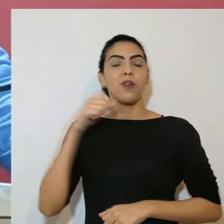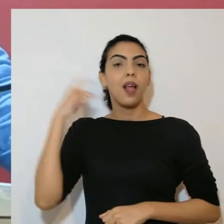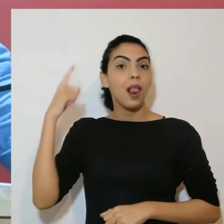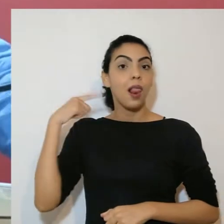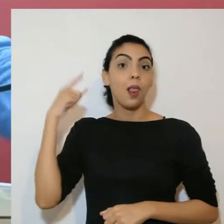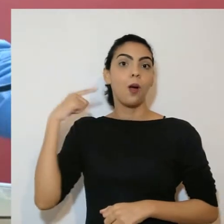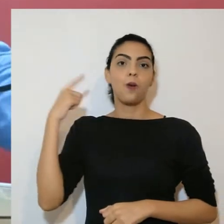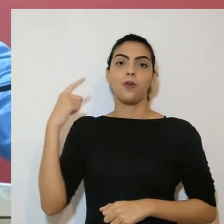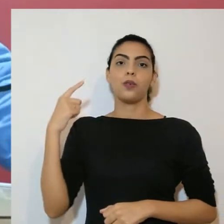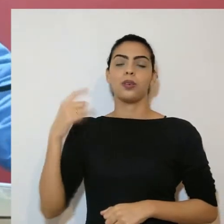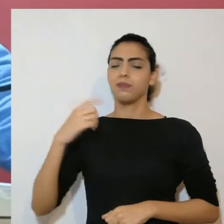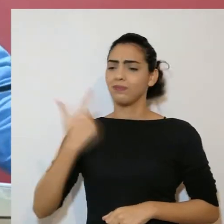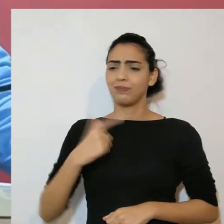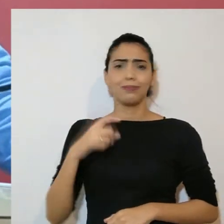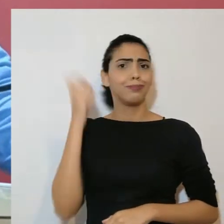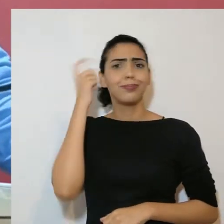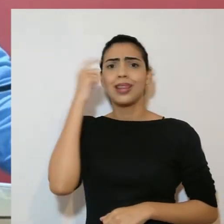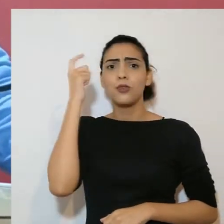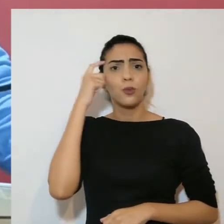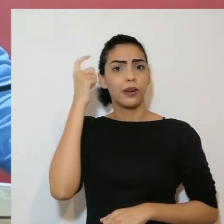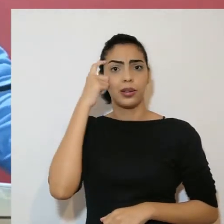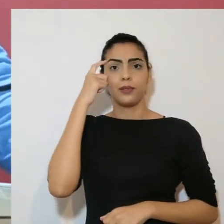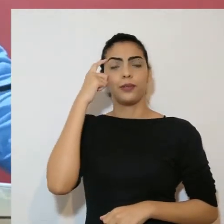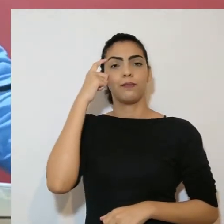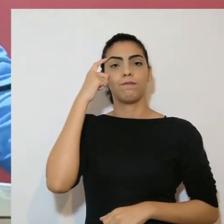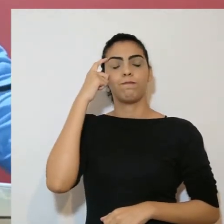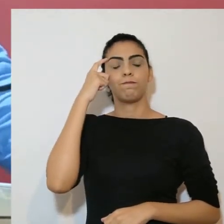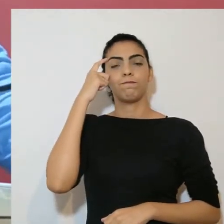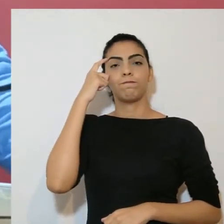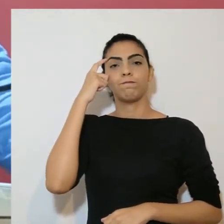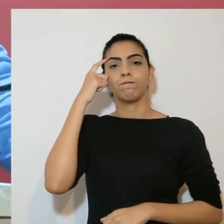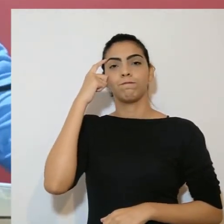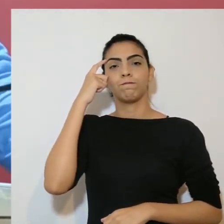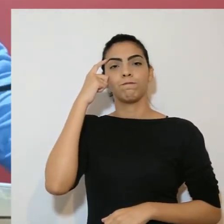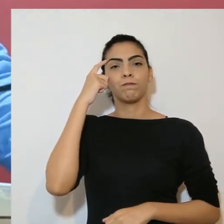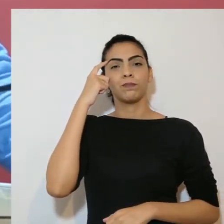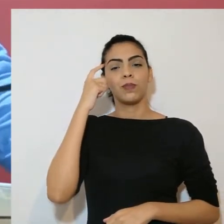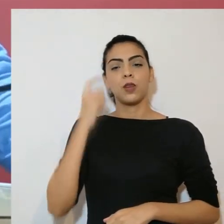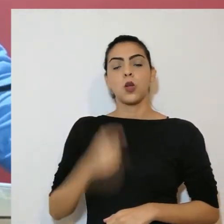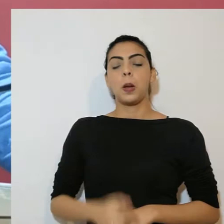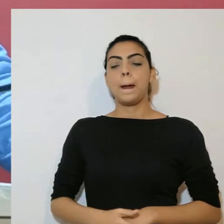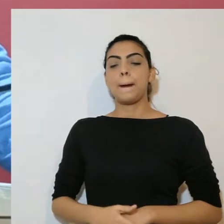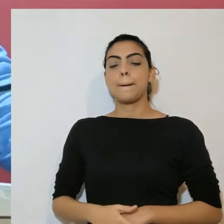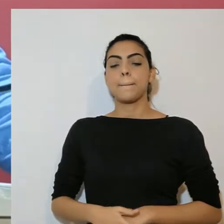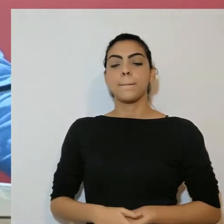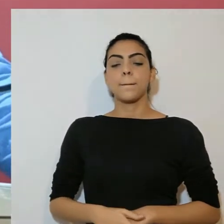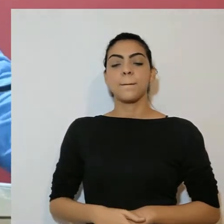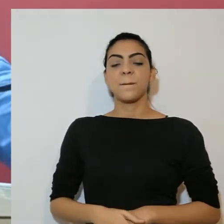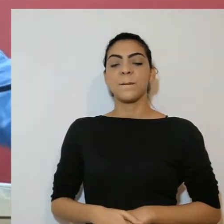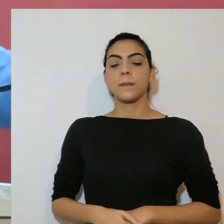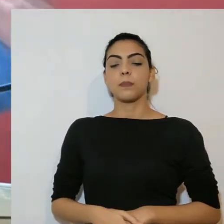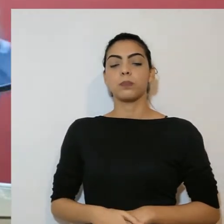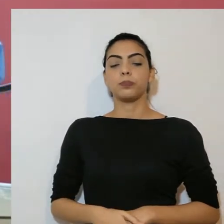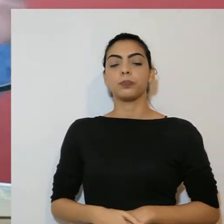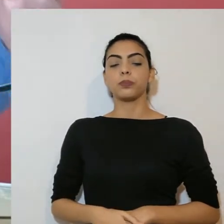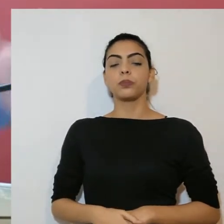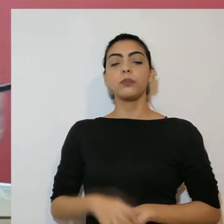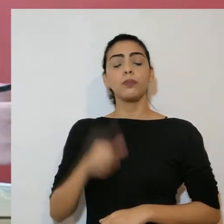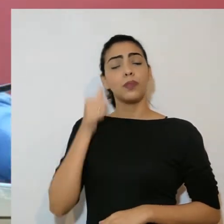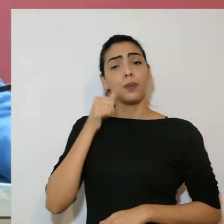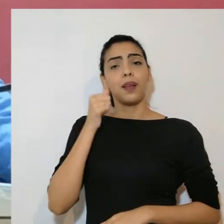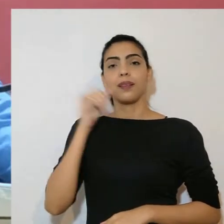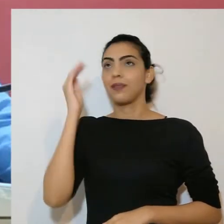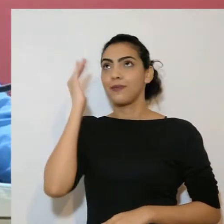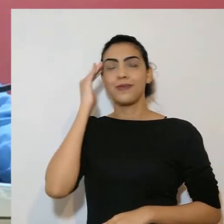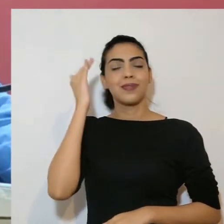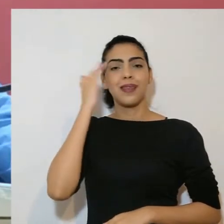mulher louca, que não tem juízo, uma mulher sem